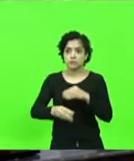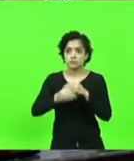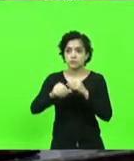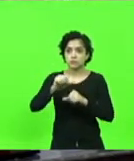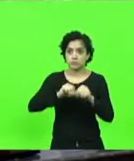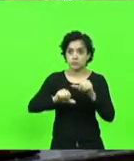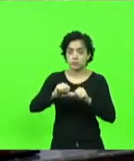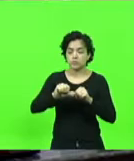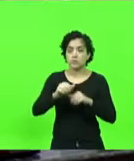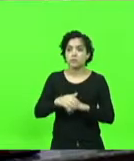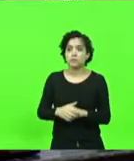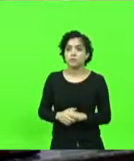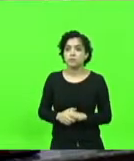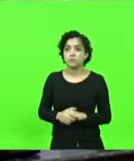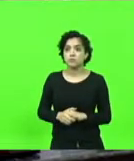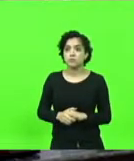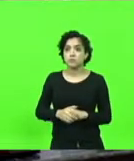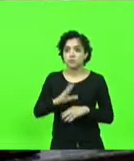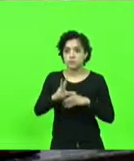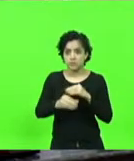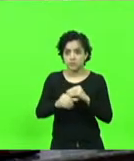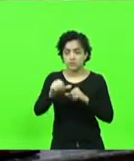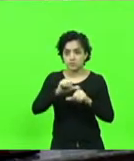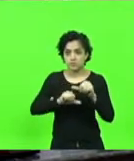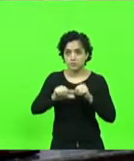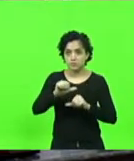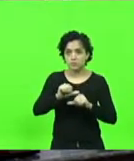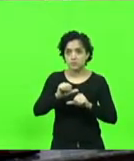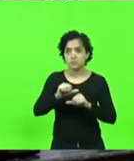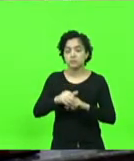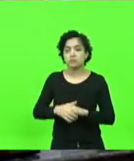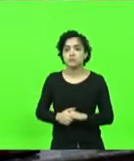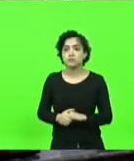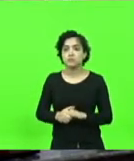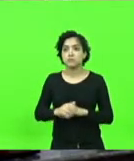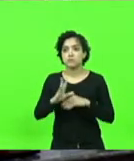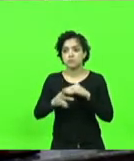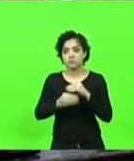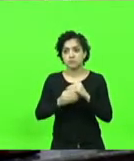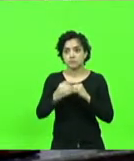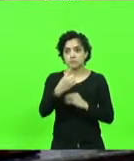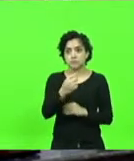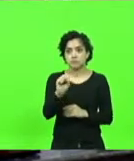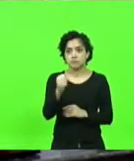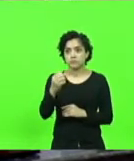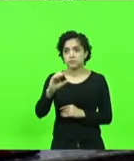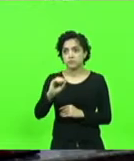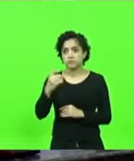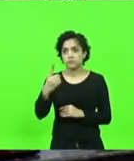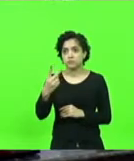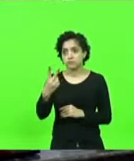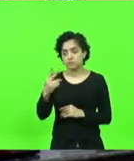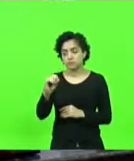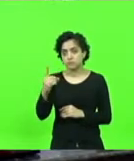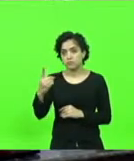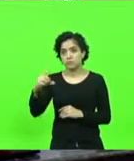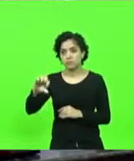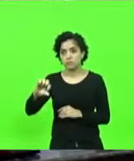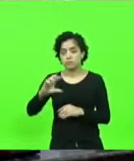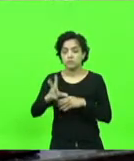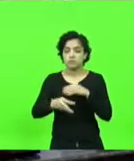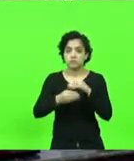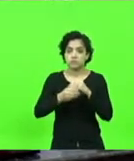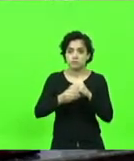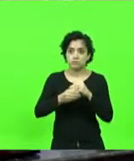global subemenda modificativa e subemendas de Diva número 180/2019 com